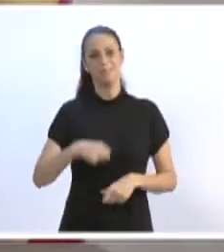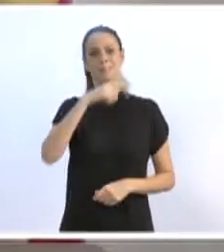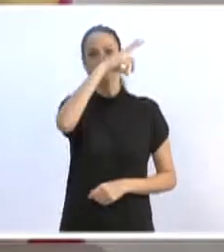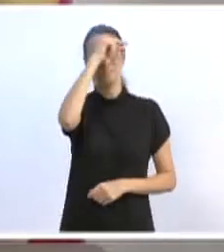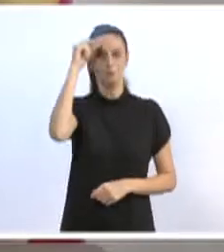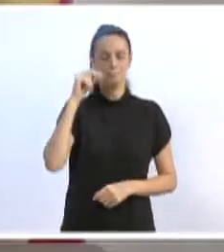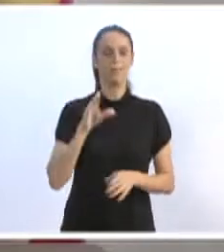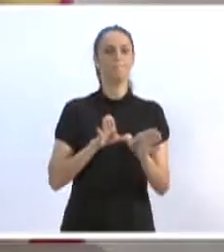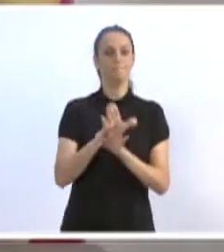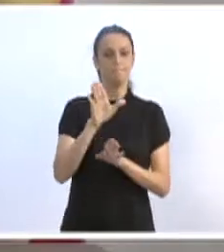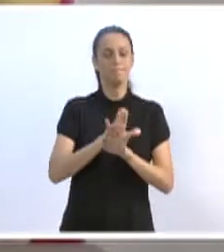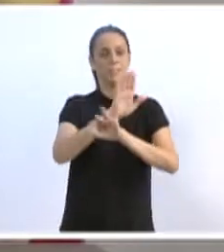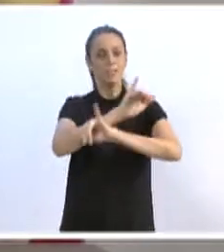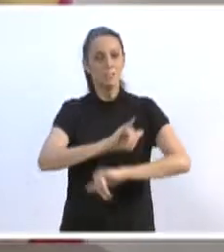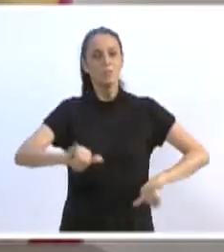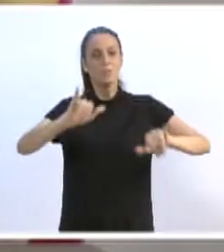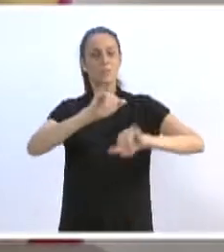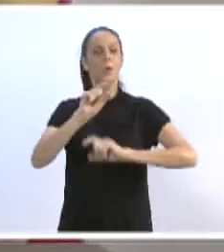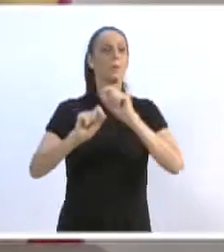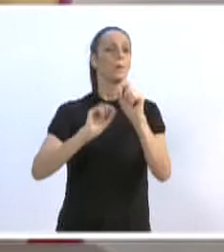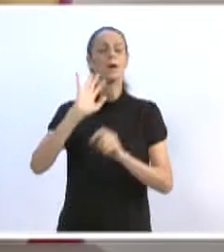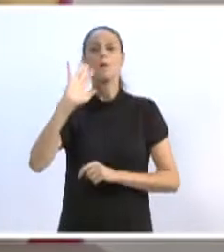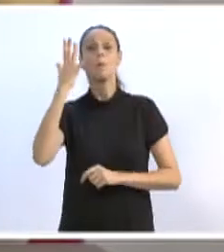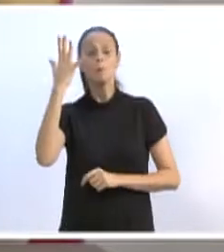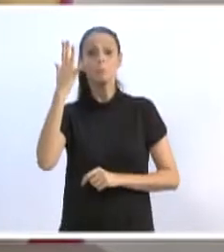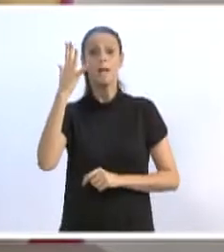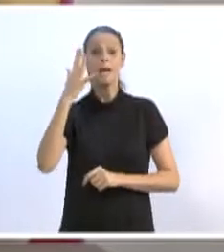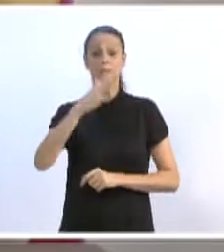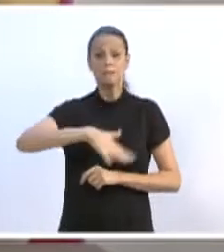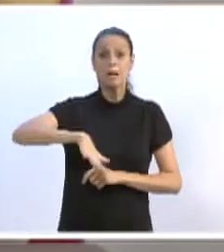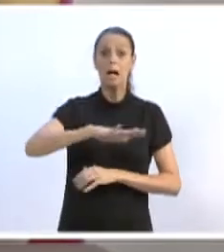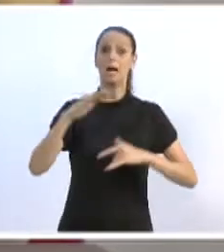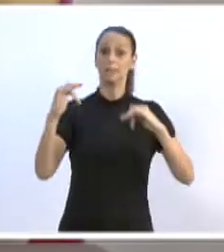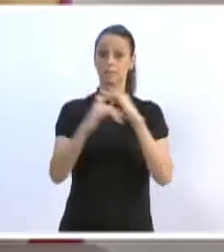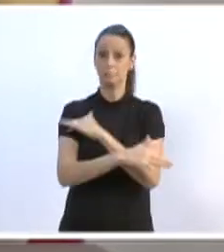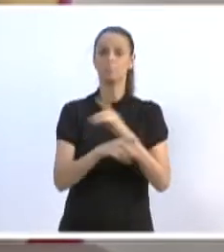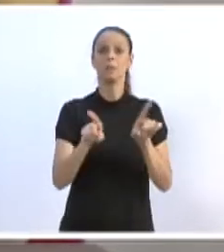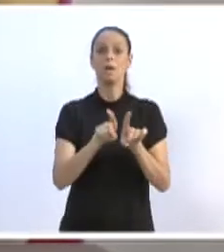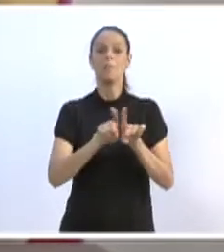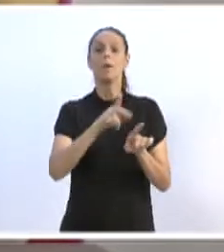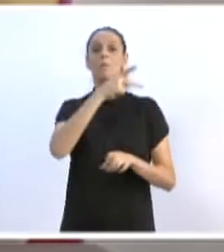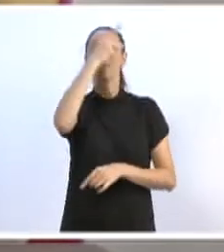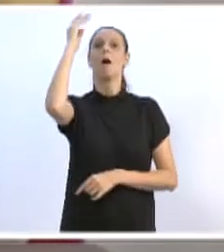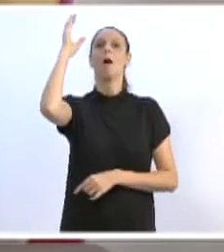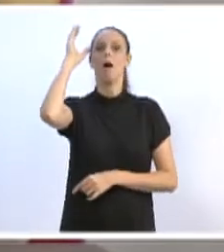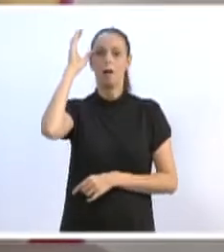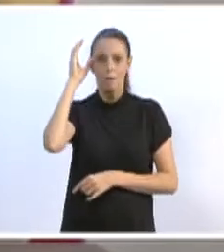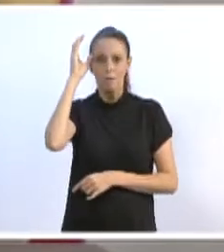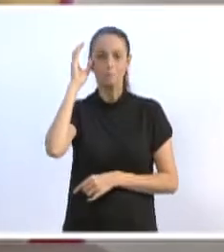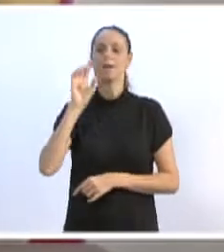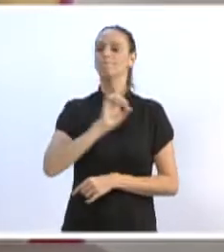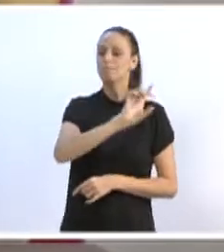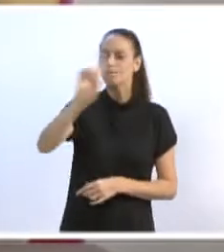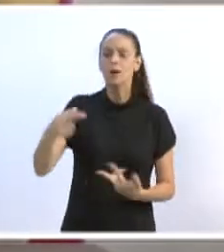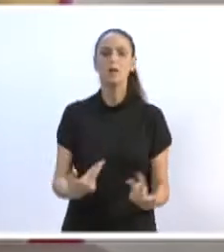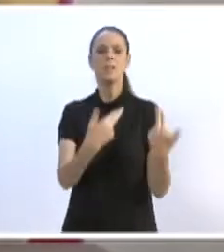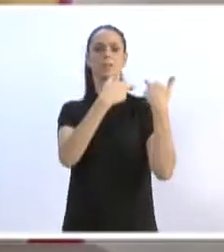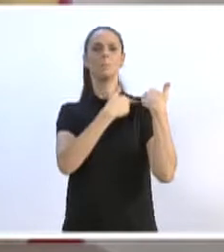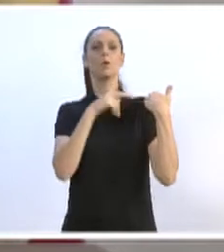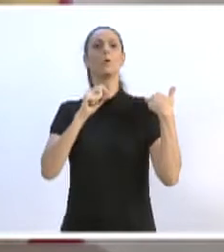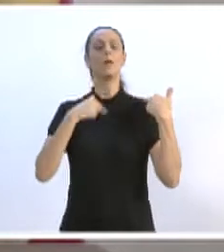público divulgar o que acontece no trânsito e conscientizar as pessoas da importância de cada um se responsabilizar por aquilo